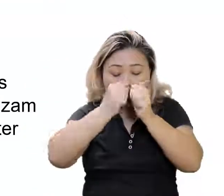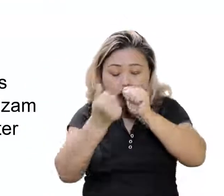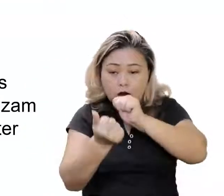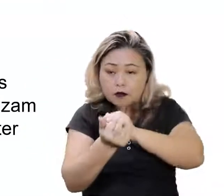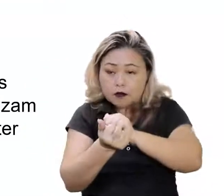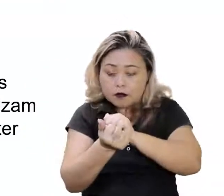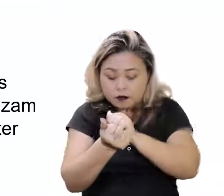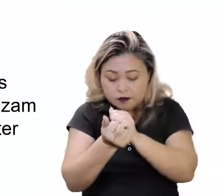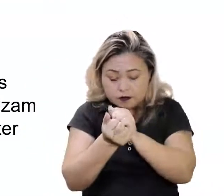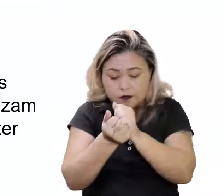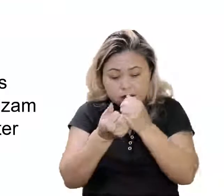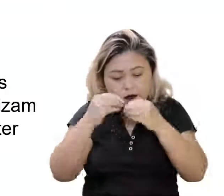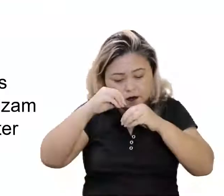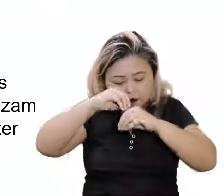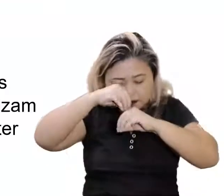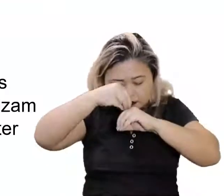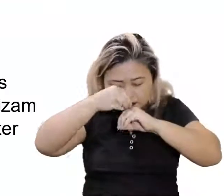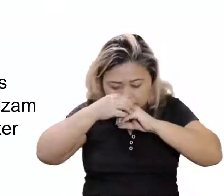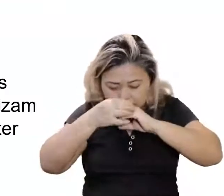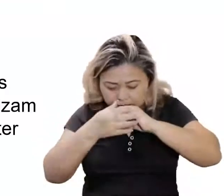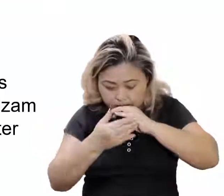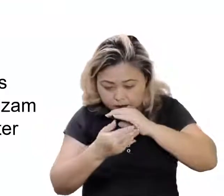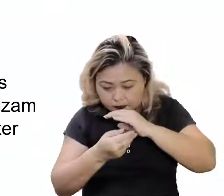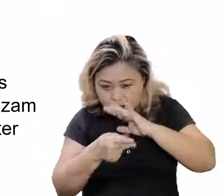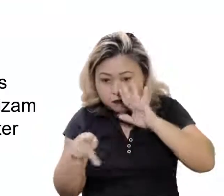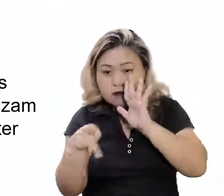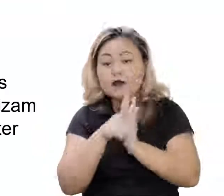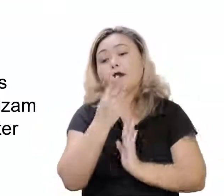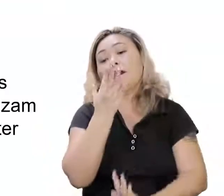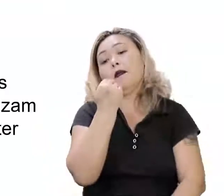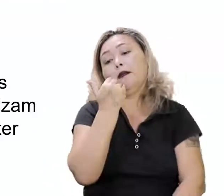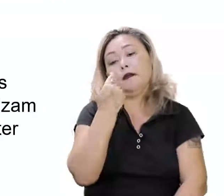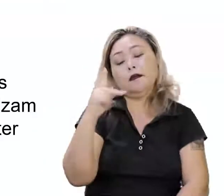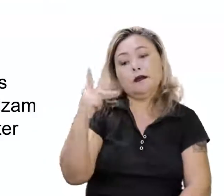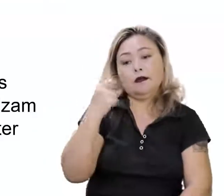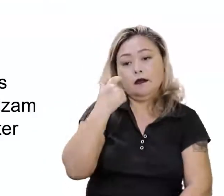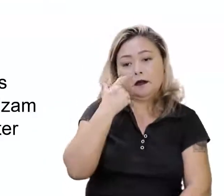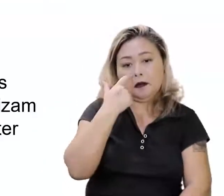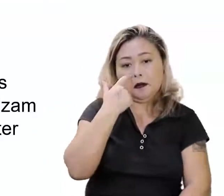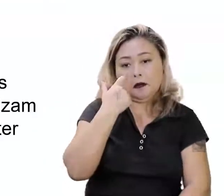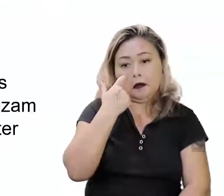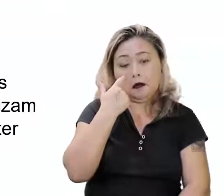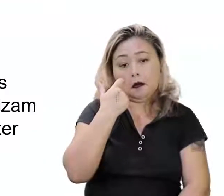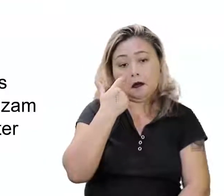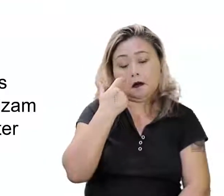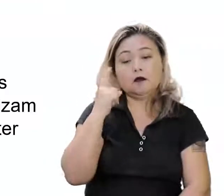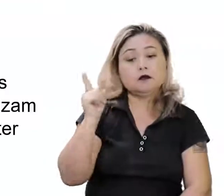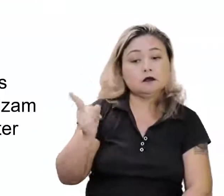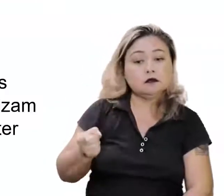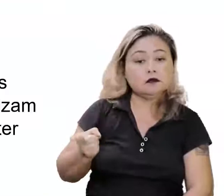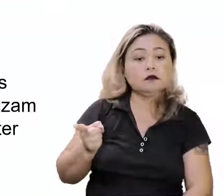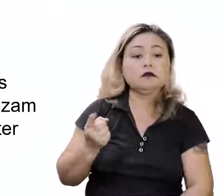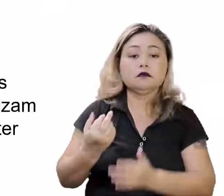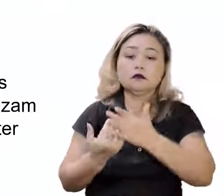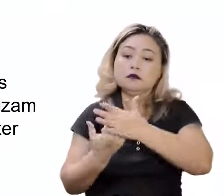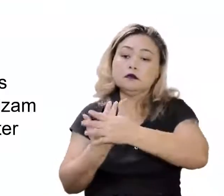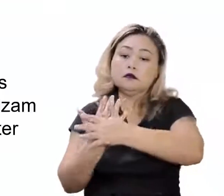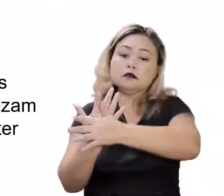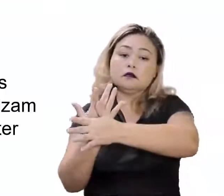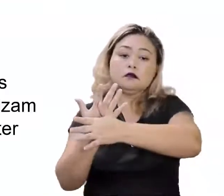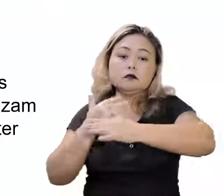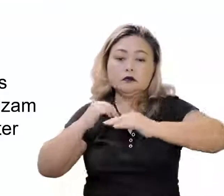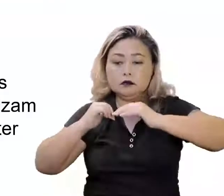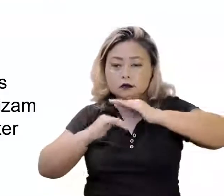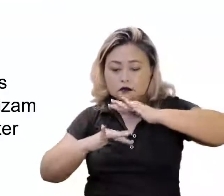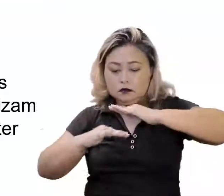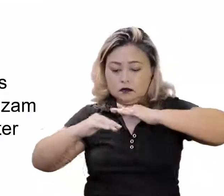transformar isso no seu organismo para poder servir como um alimento, tá? Então, aqui a gente tem as plantas e